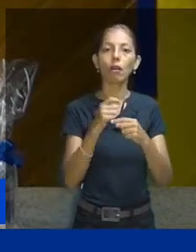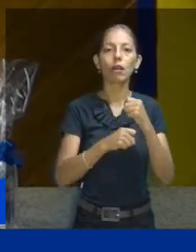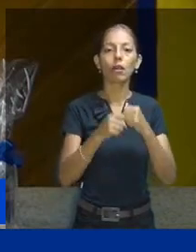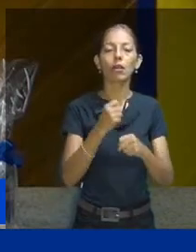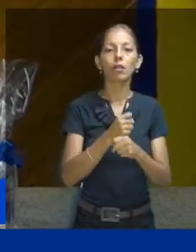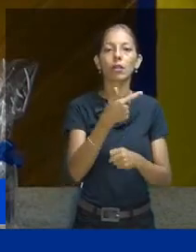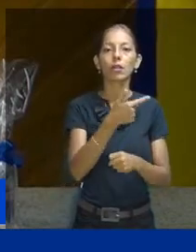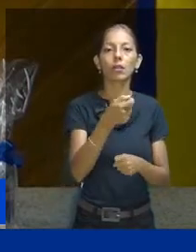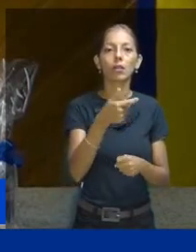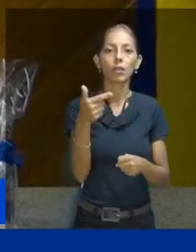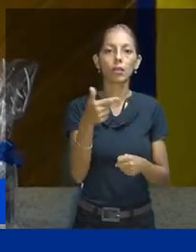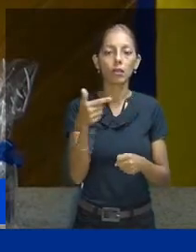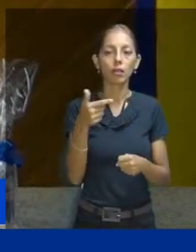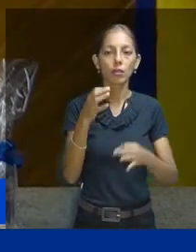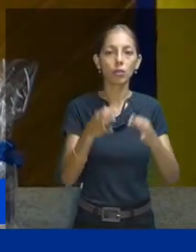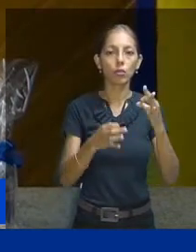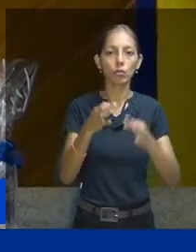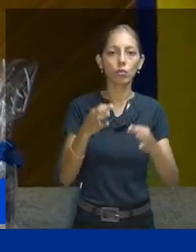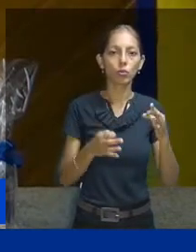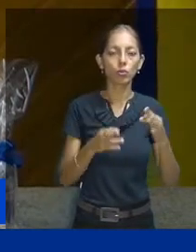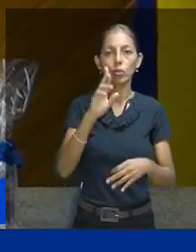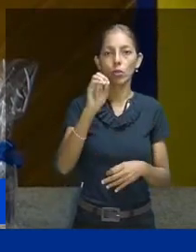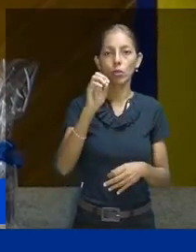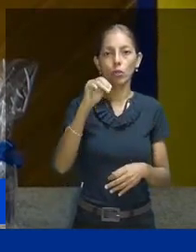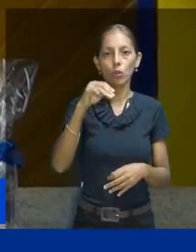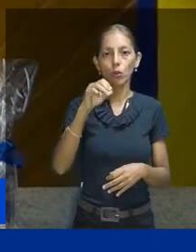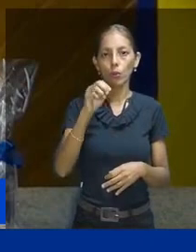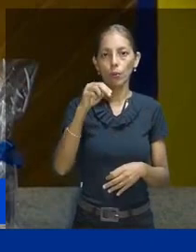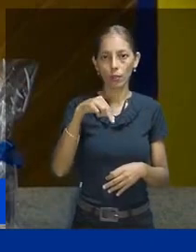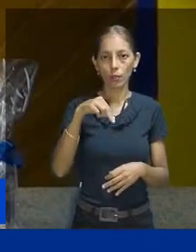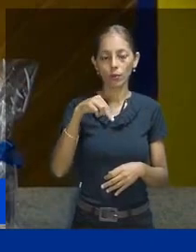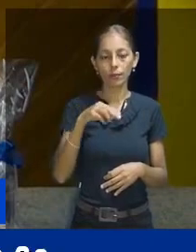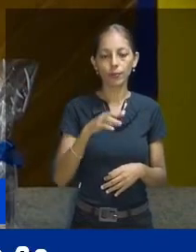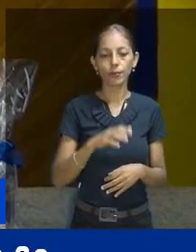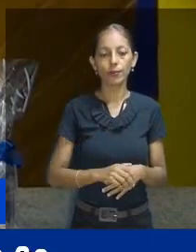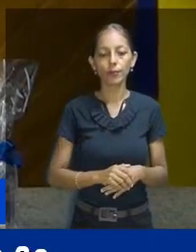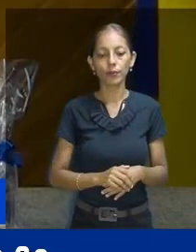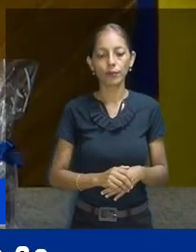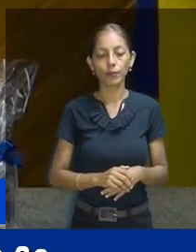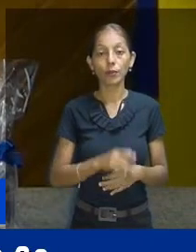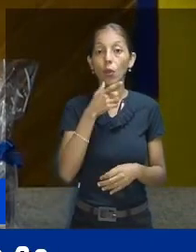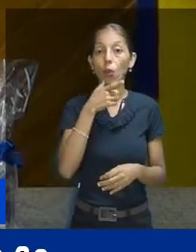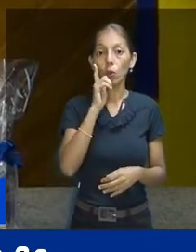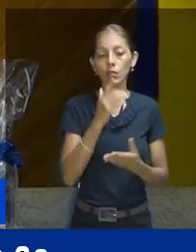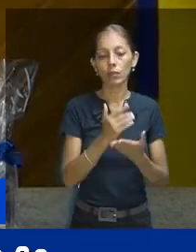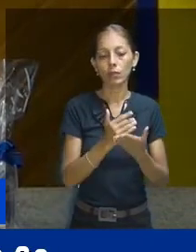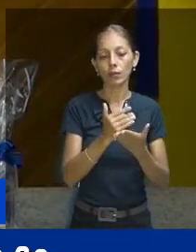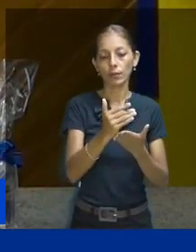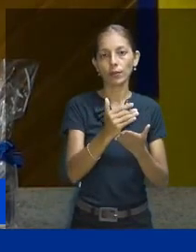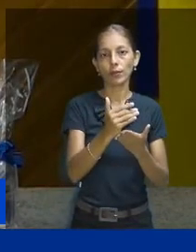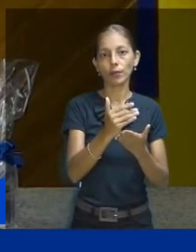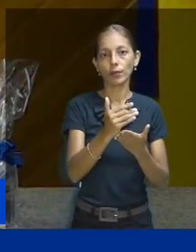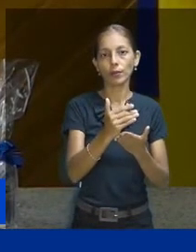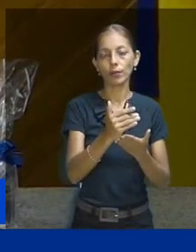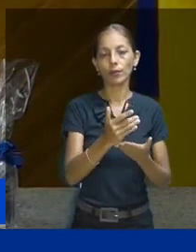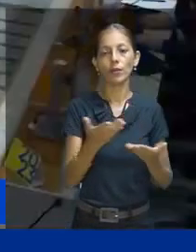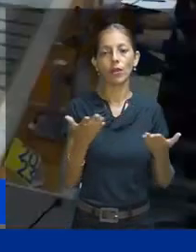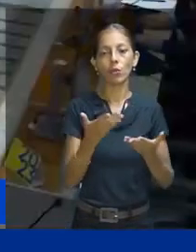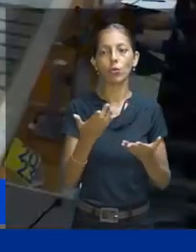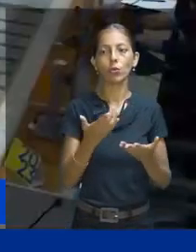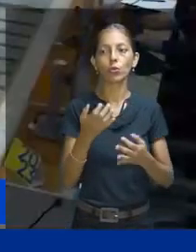do juiz Normandes Souza, que iniciou o julgamento ontem e estava com vista para o juiz Juscelio, que está com a